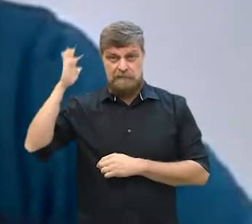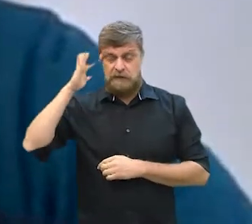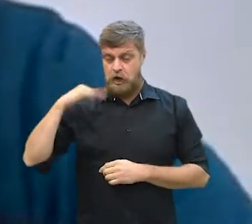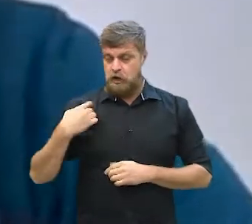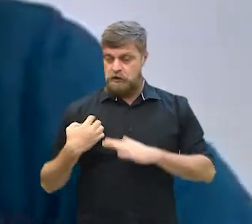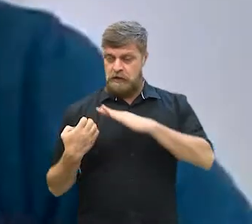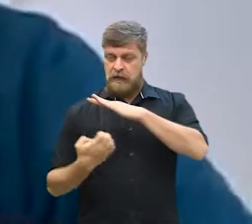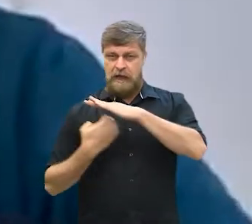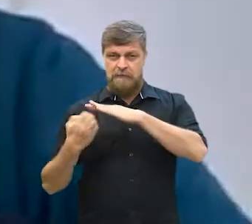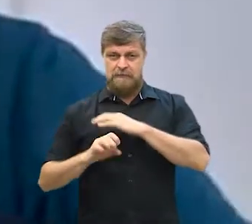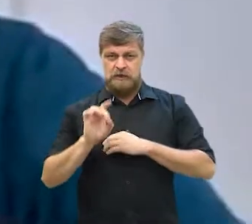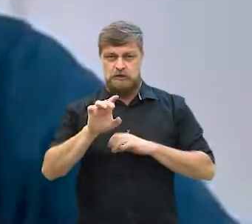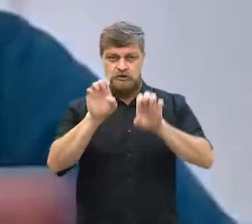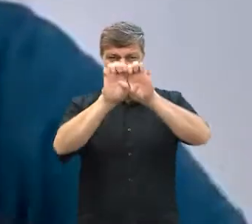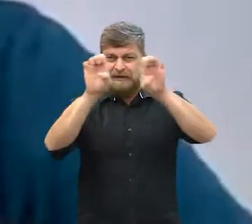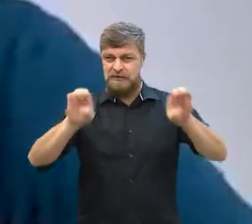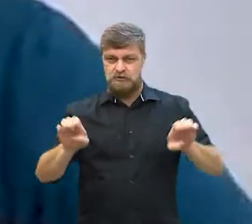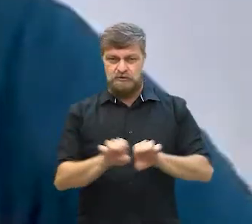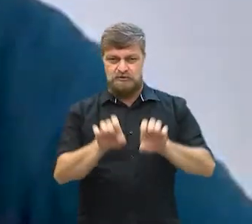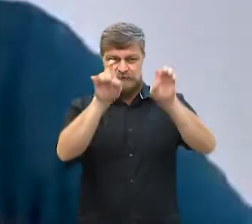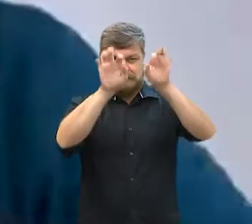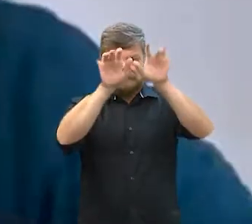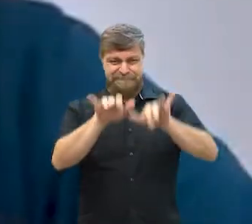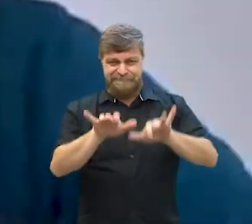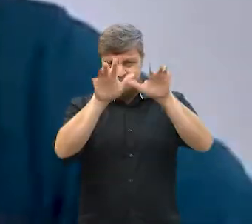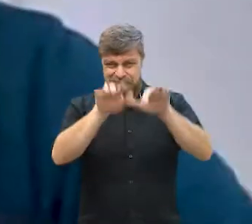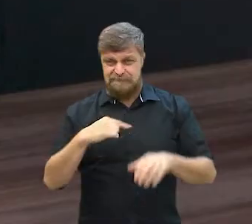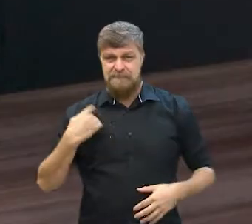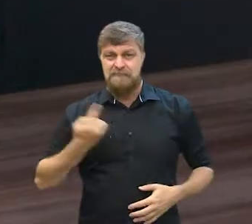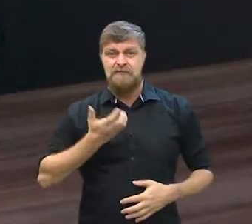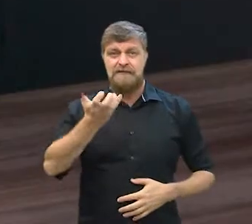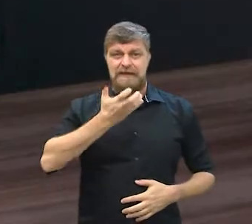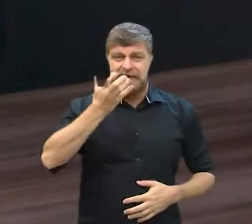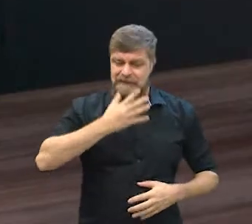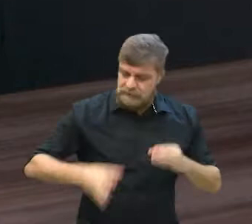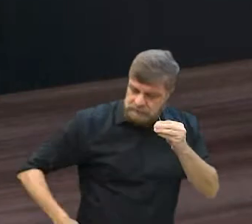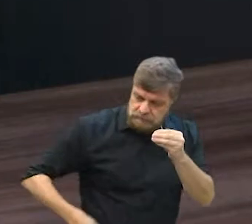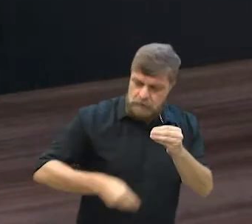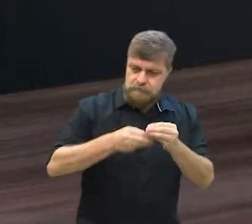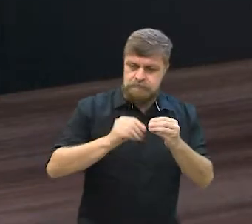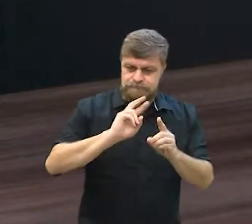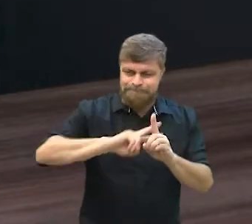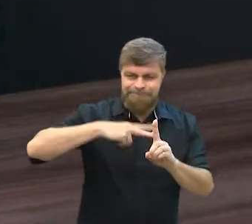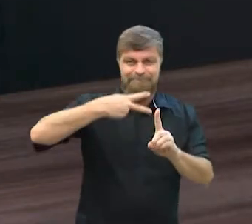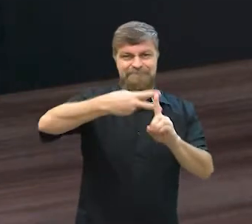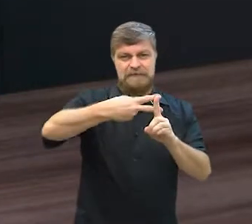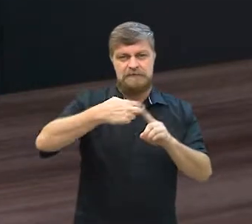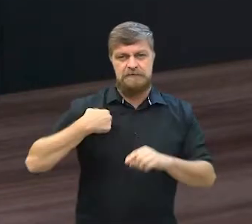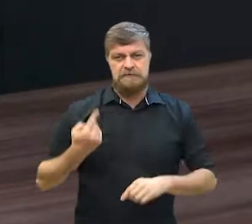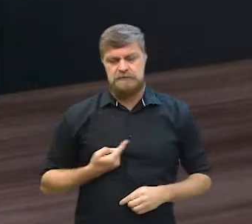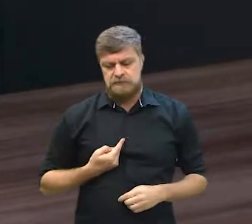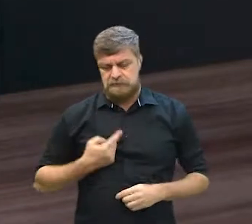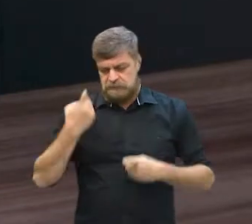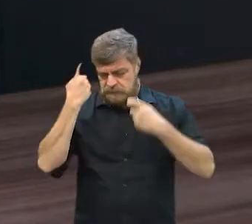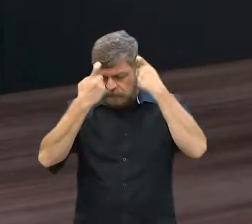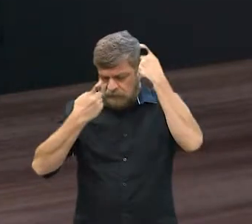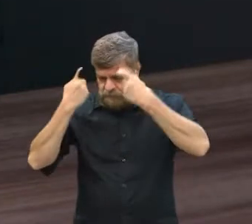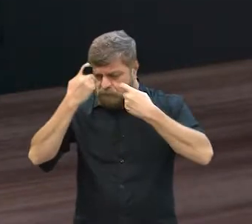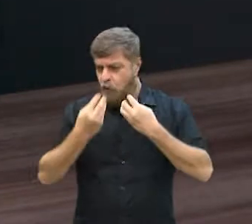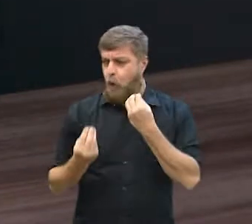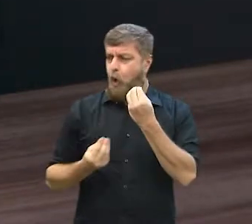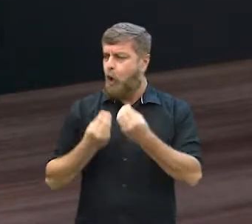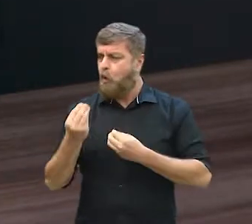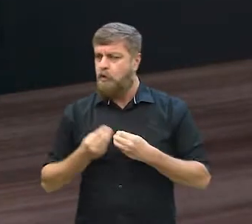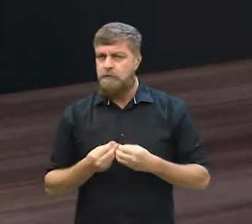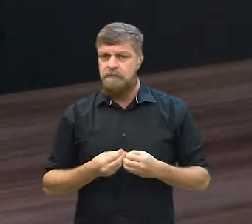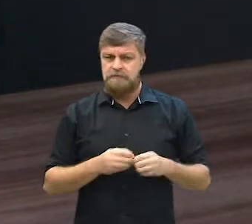visão de ser uma empresa apenas de infraestrutura, né? A gente queria sempre um algo a mais. Então, assim, o nosso DNA já nasceu com uma preocupação,